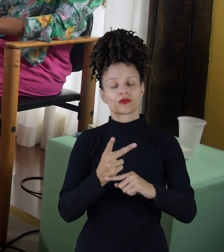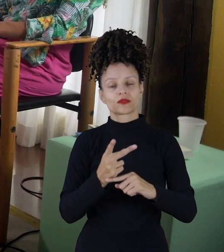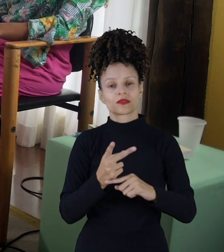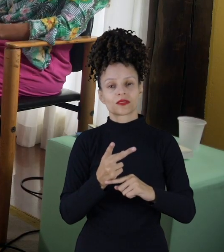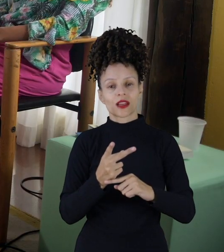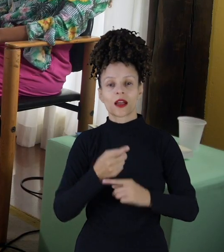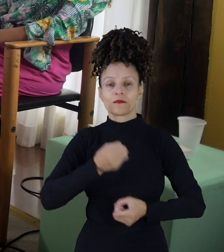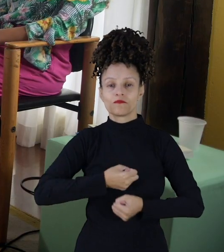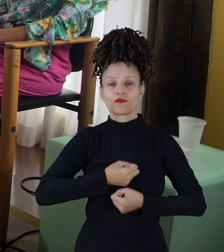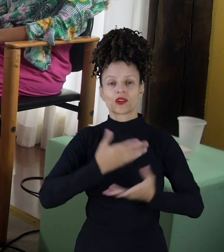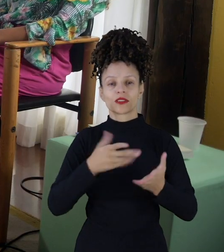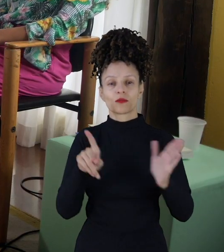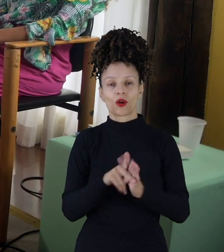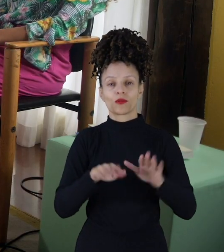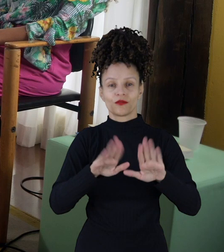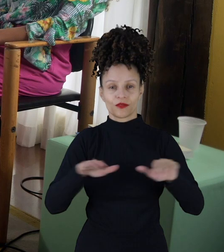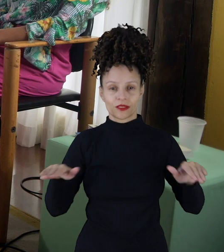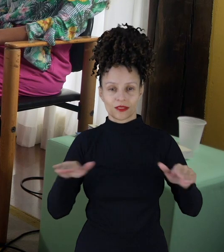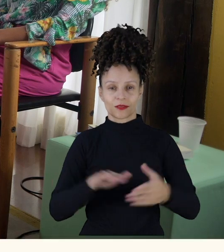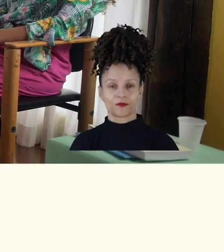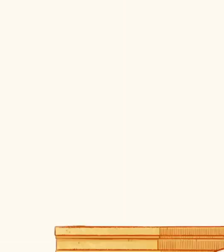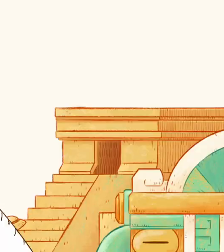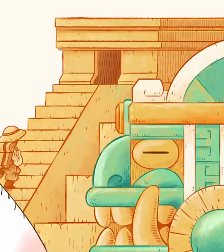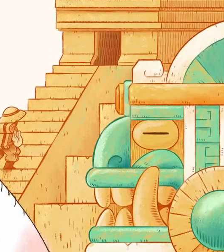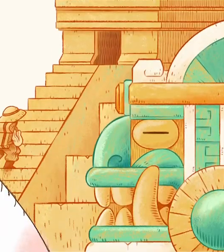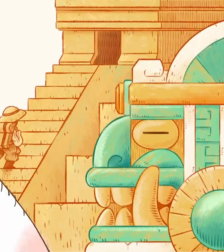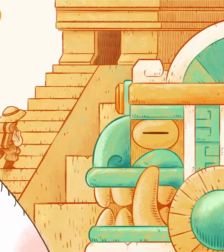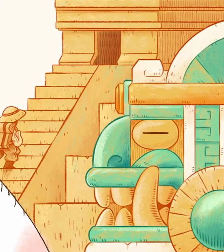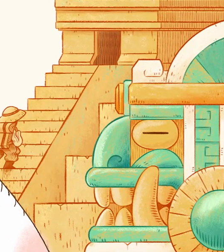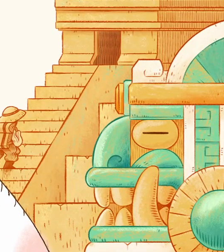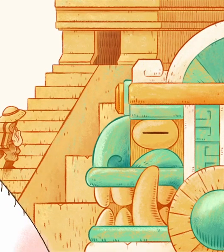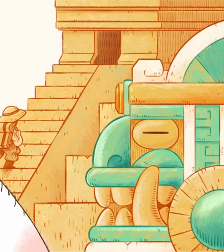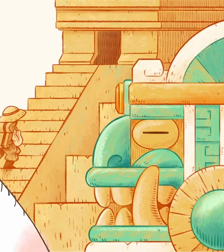busca pela poesia da infância.